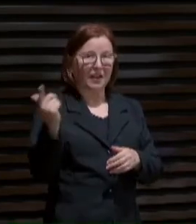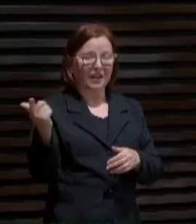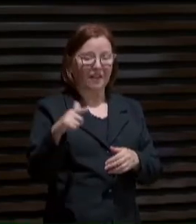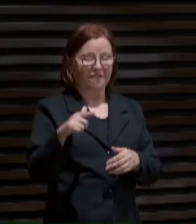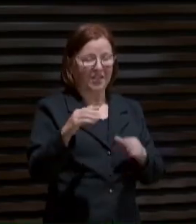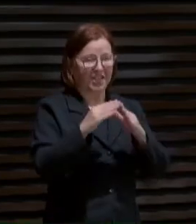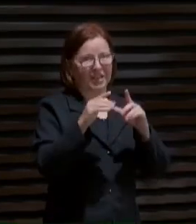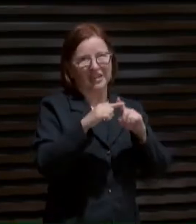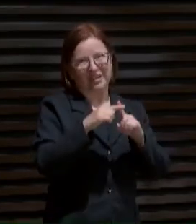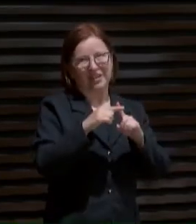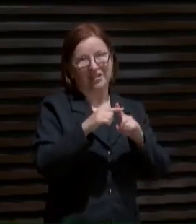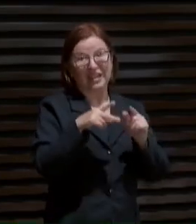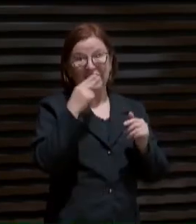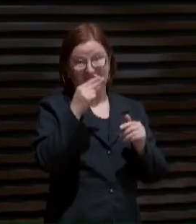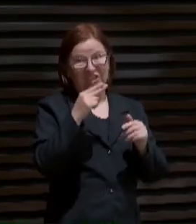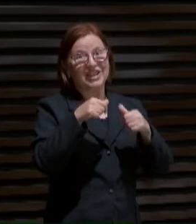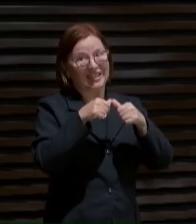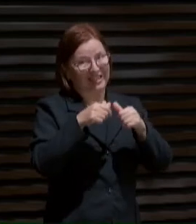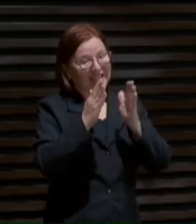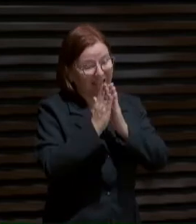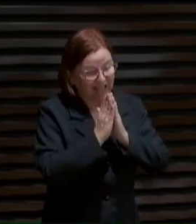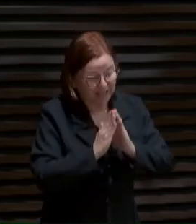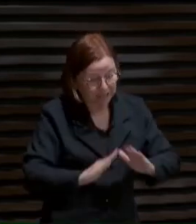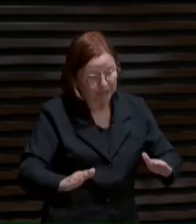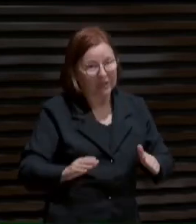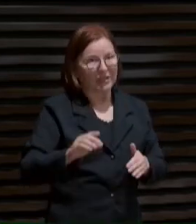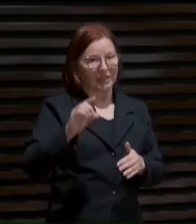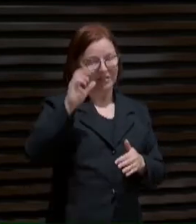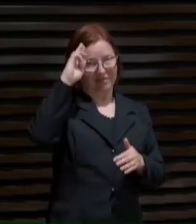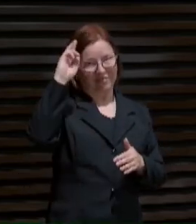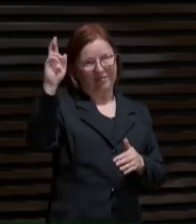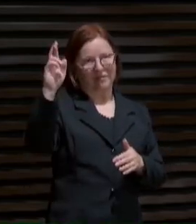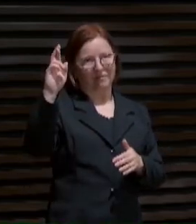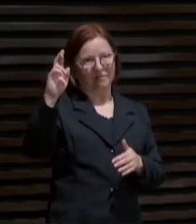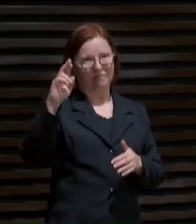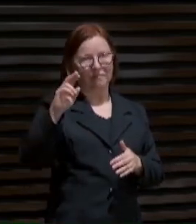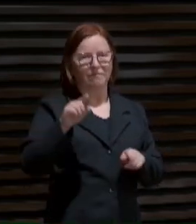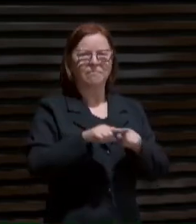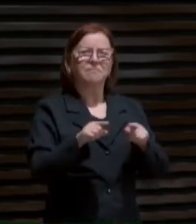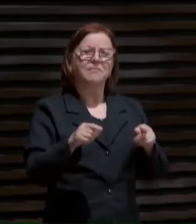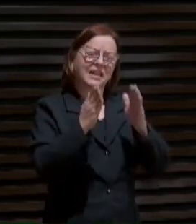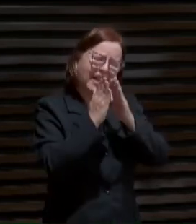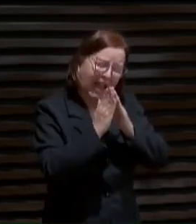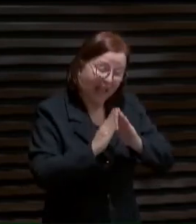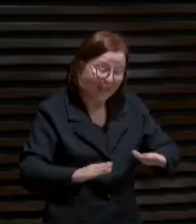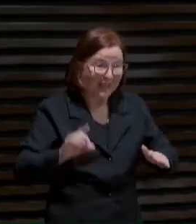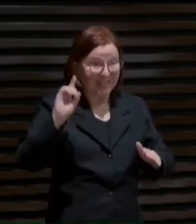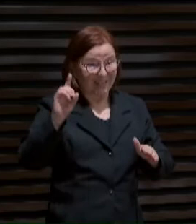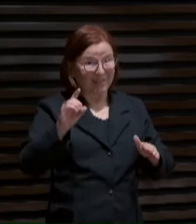fato o senhor estamos tão longe disto e o que é de fato adorar a Deus de modo aceitável